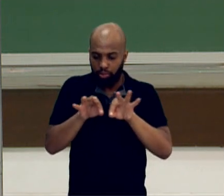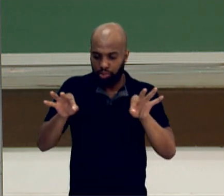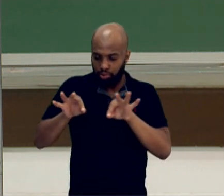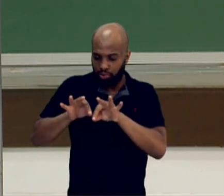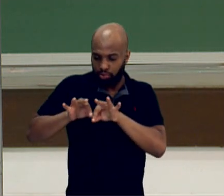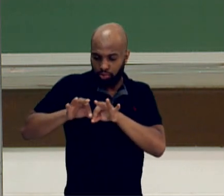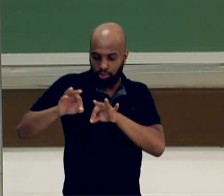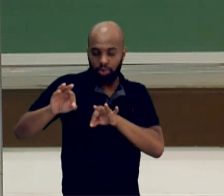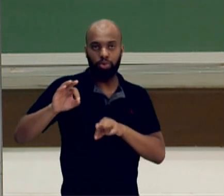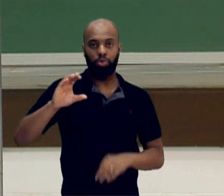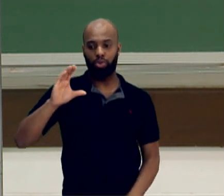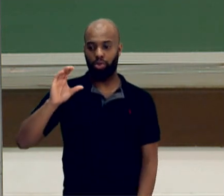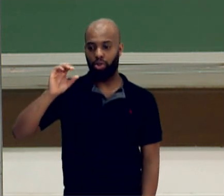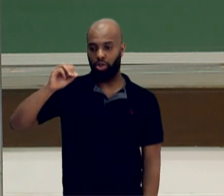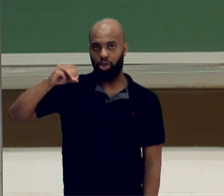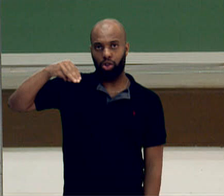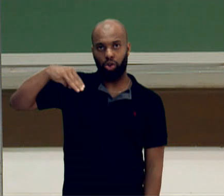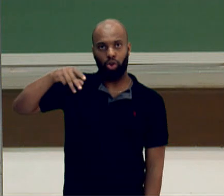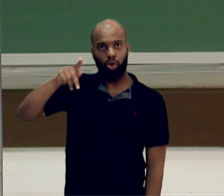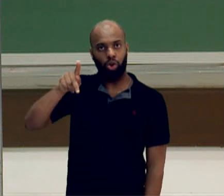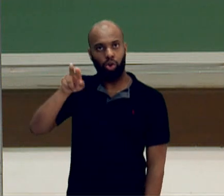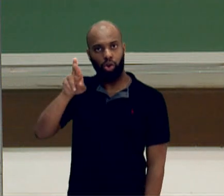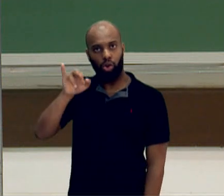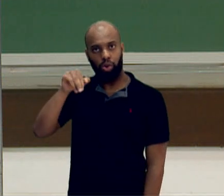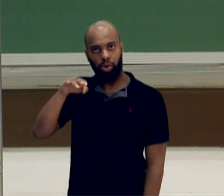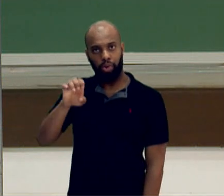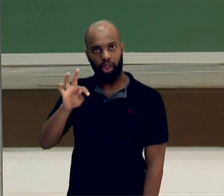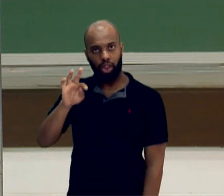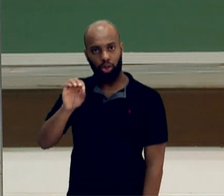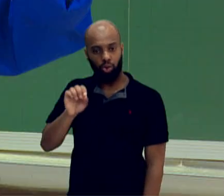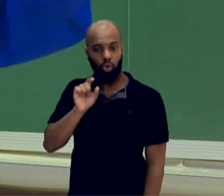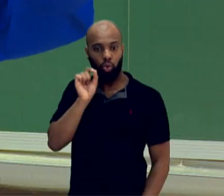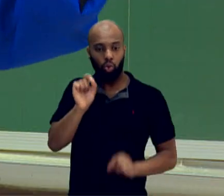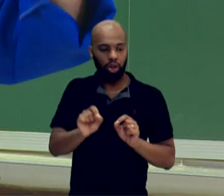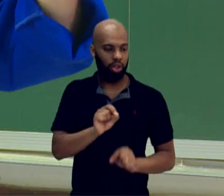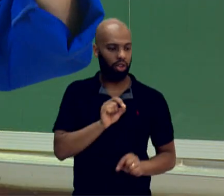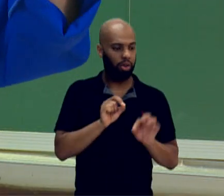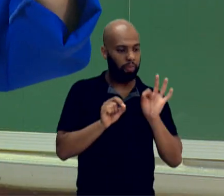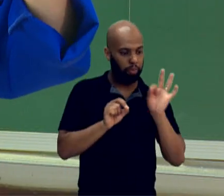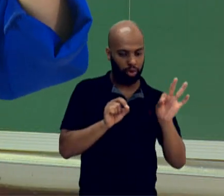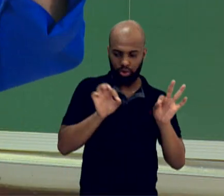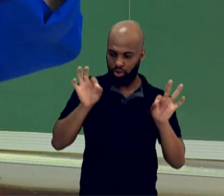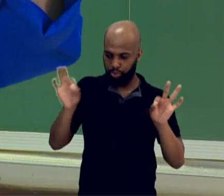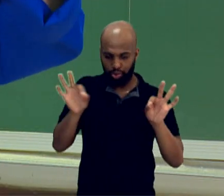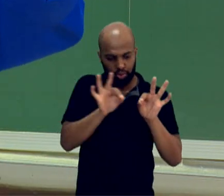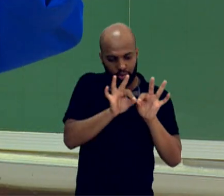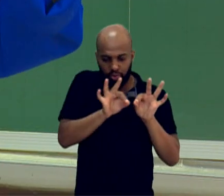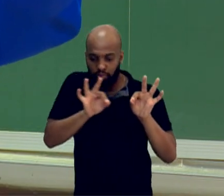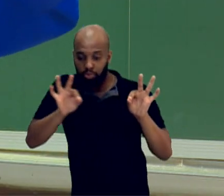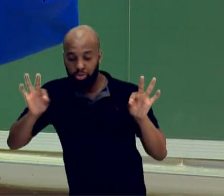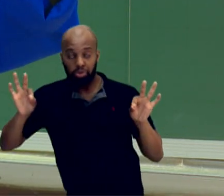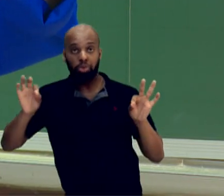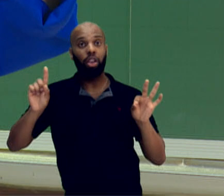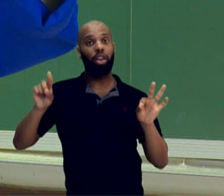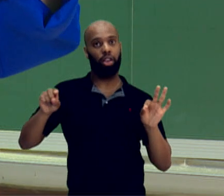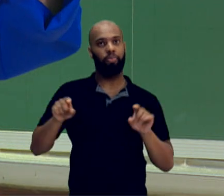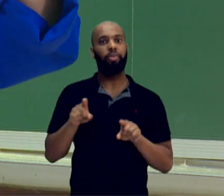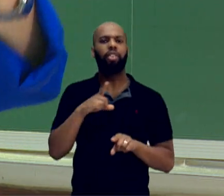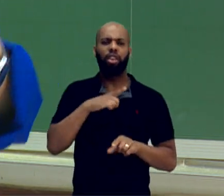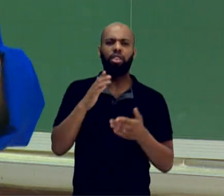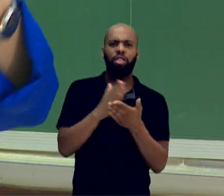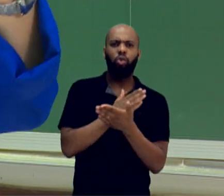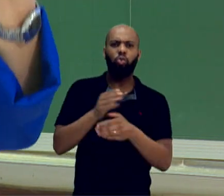é a medida de uma extremidade à outra e a gente usa alguns instrumentos de medida para poder fazer esse